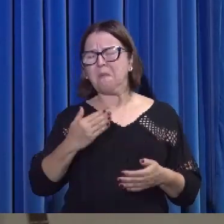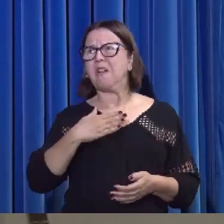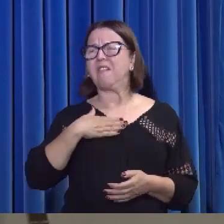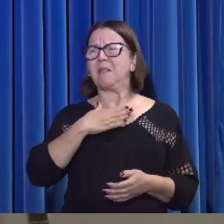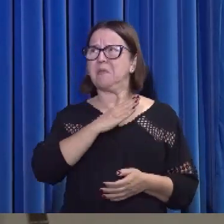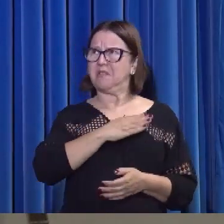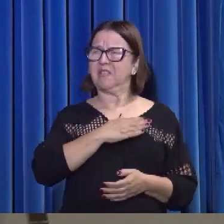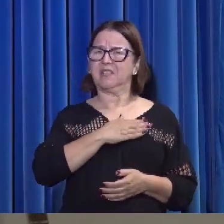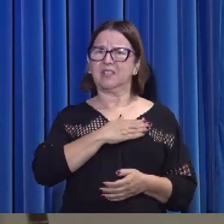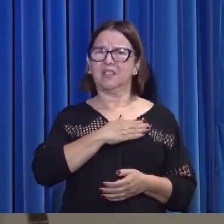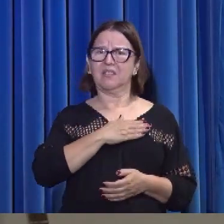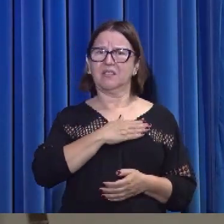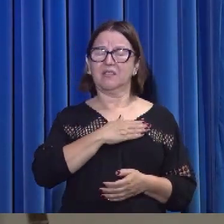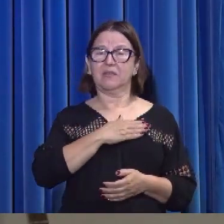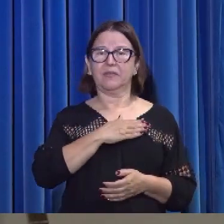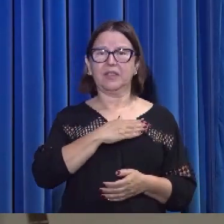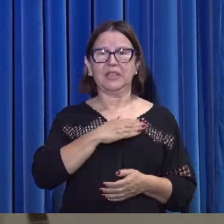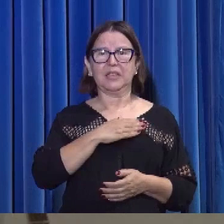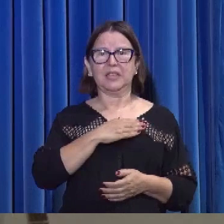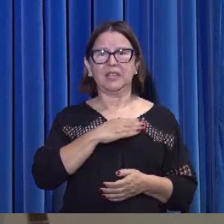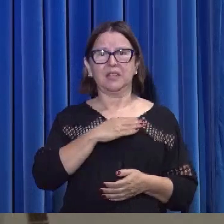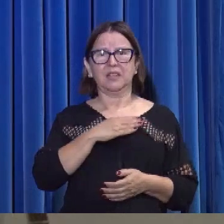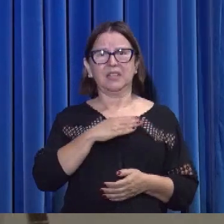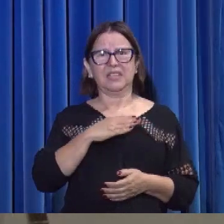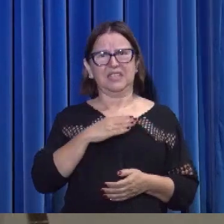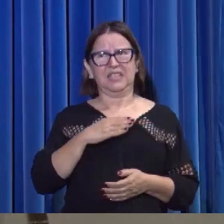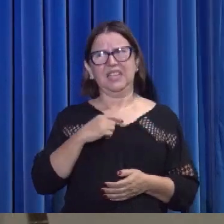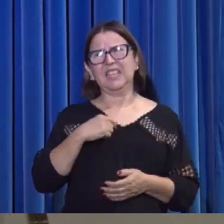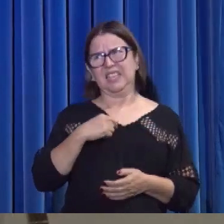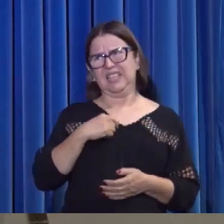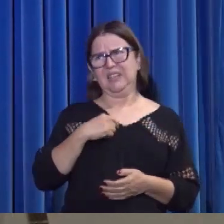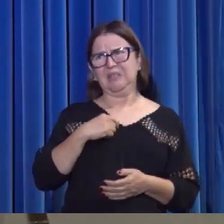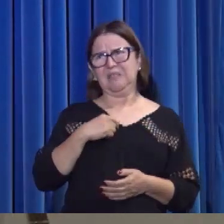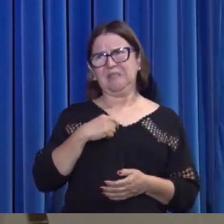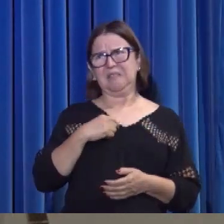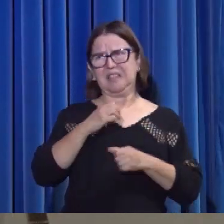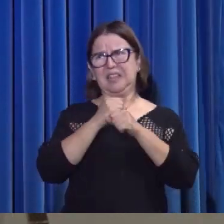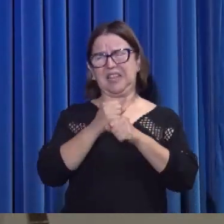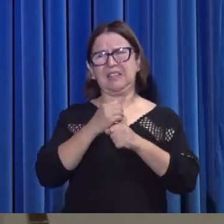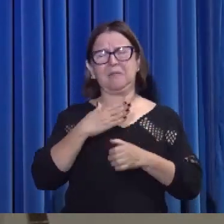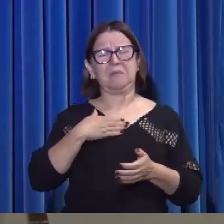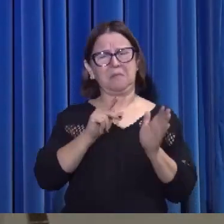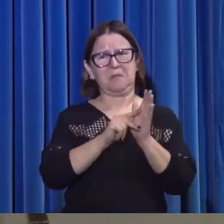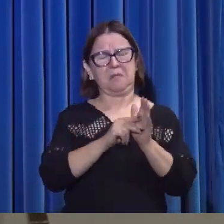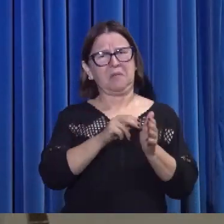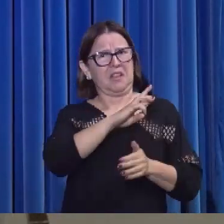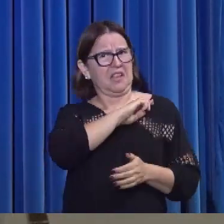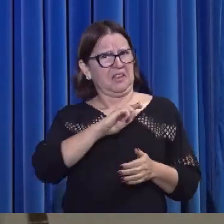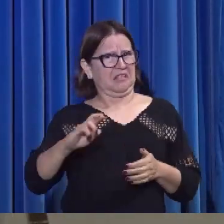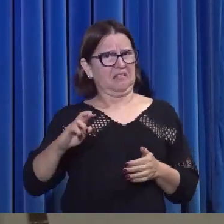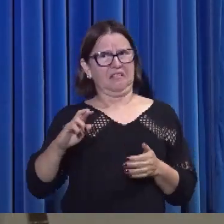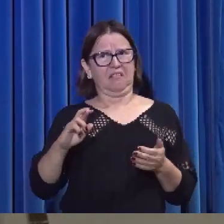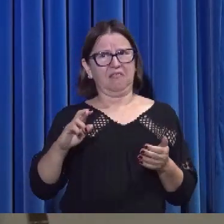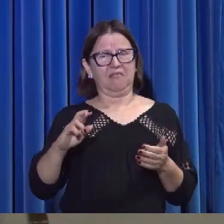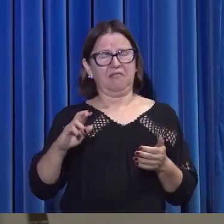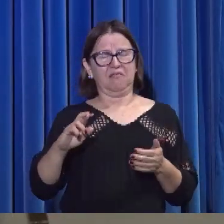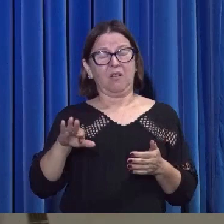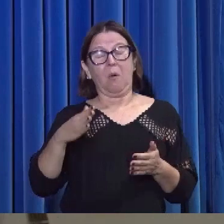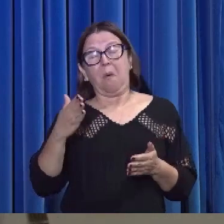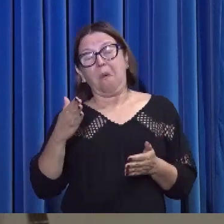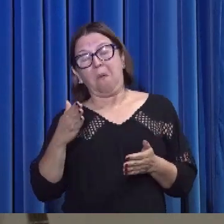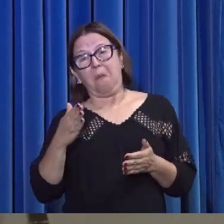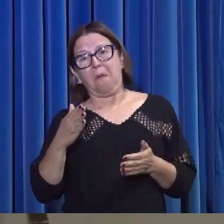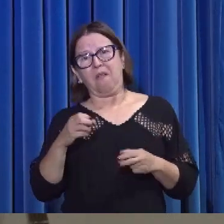em Cristo. Será que eu estou agarrado numa religiosidade? Será que eu estou agarrado num legalismo? Ou eu